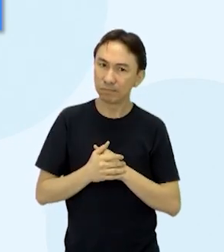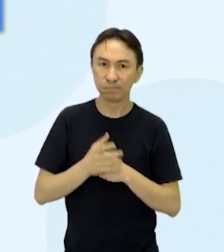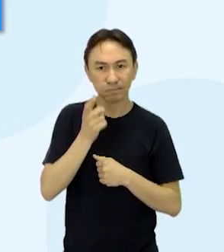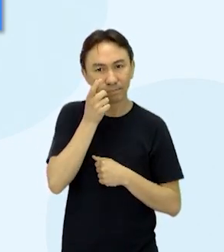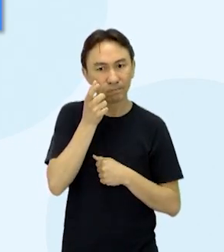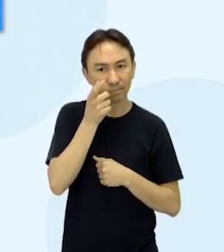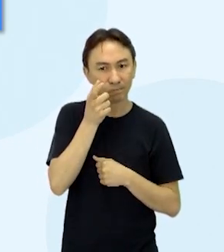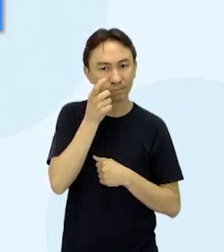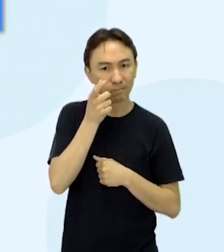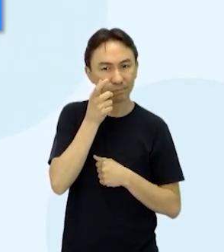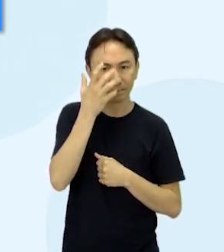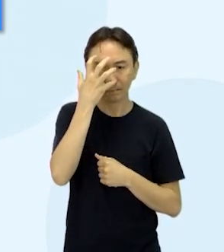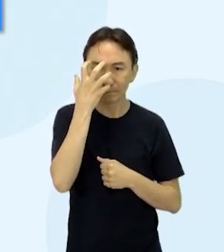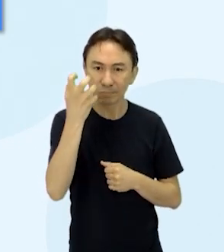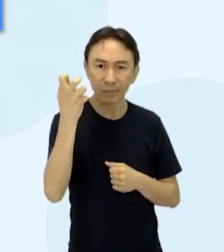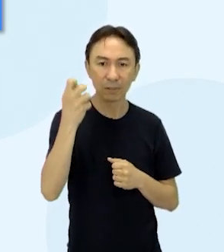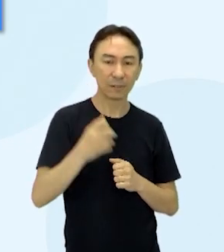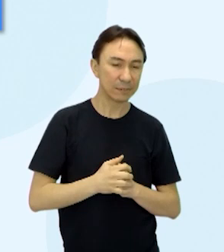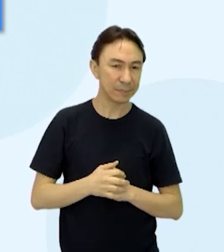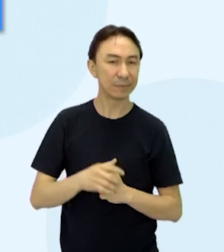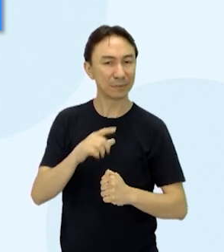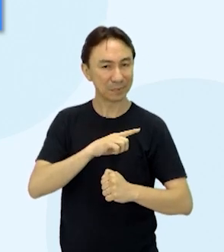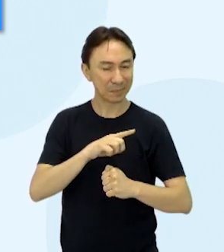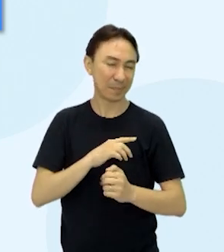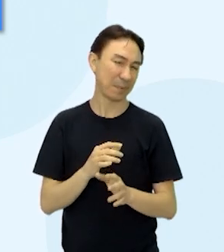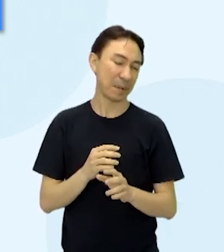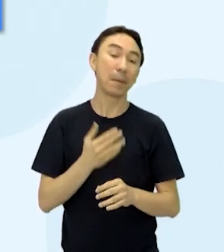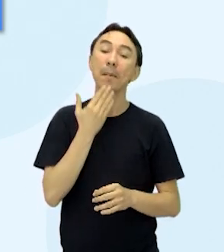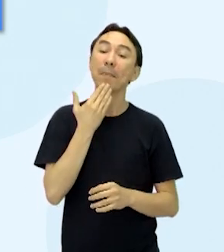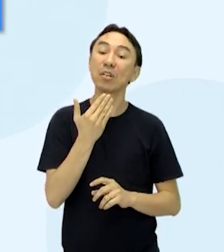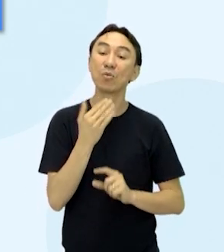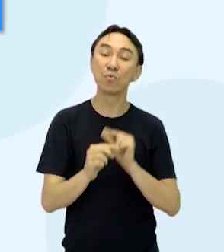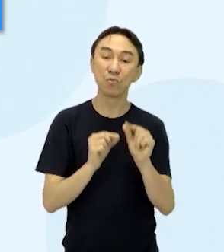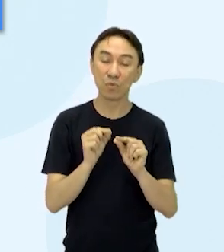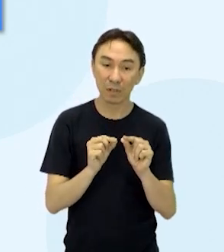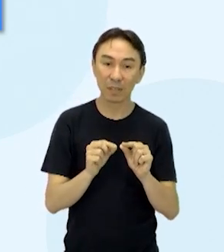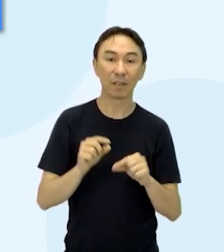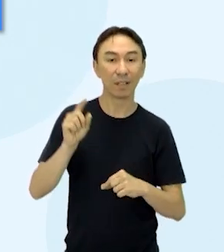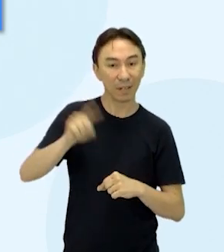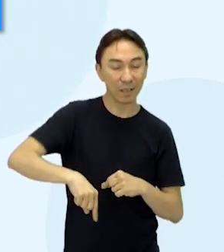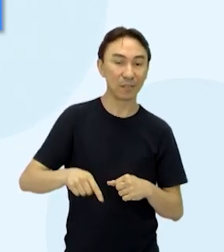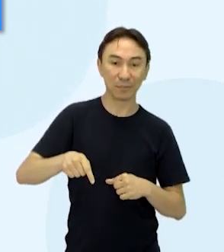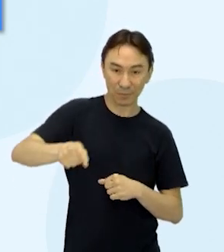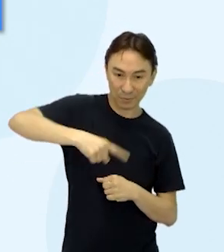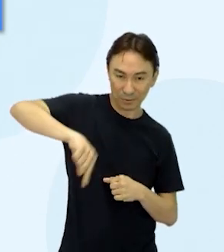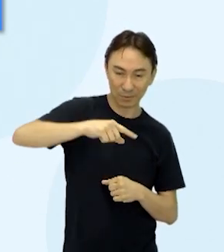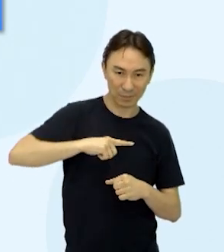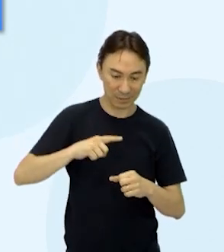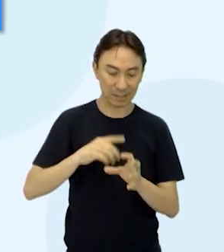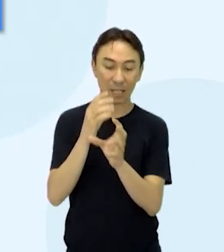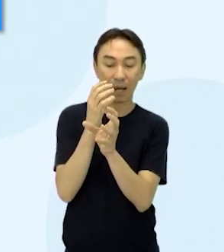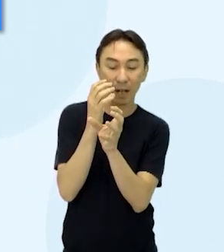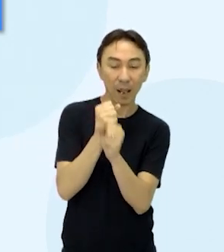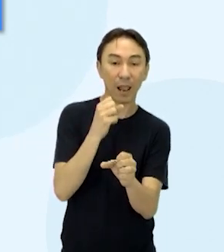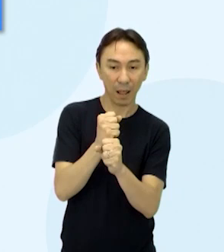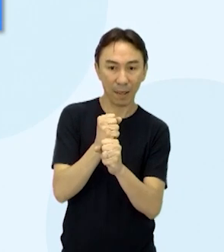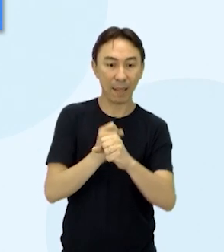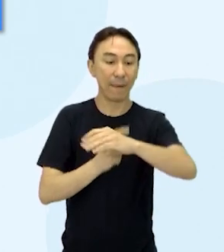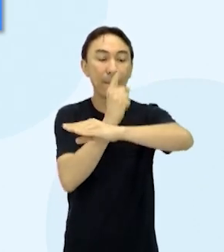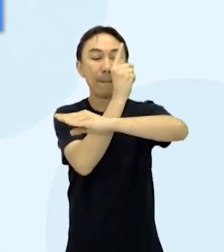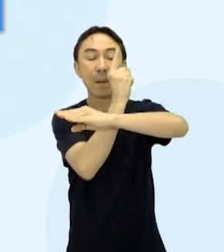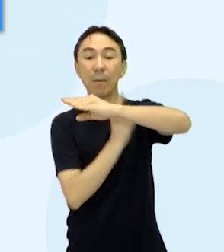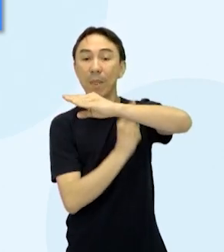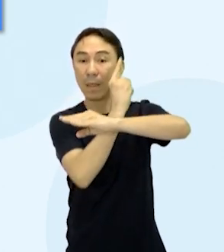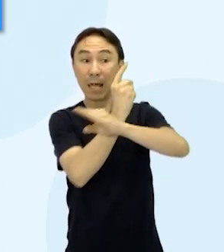interessante, né? Chamativa, né? Então, o que ele está pedindo? Ele está pedindo para a gente calcular aqui a fração que